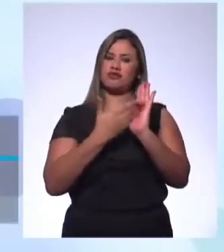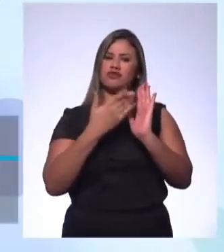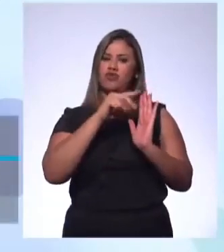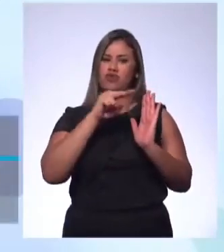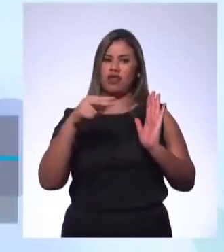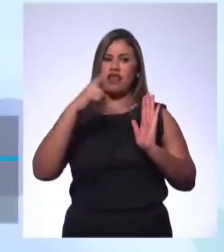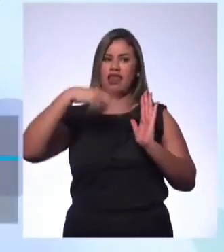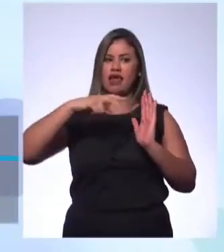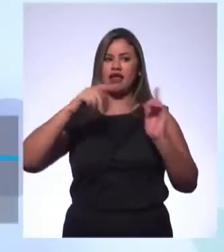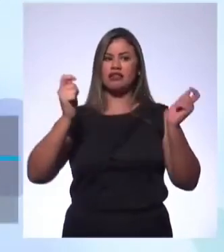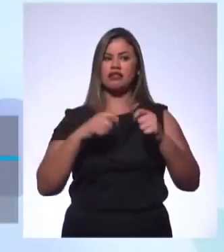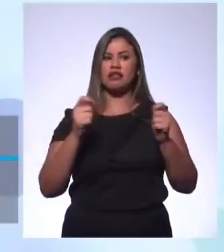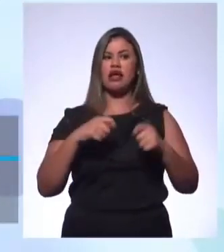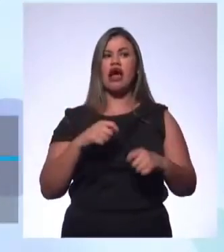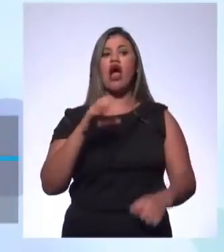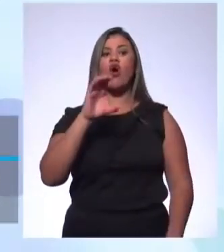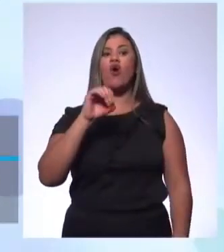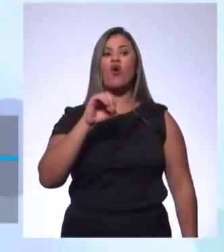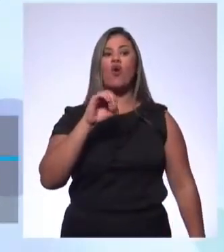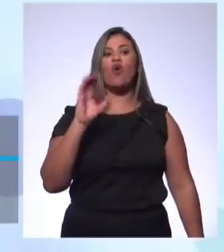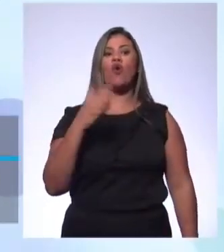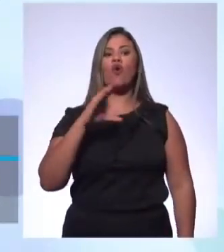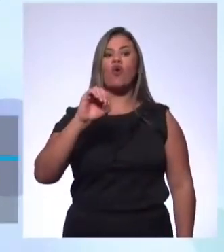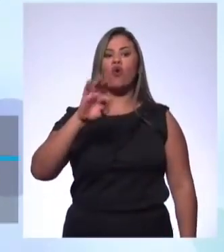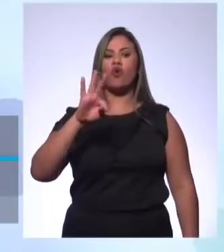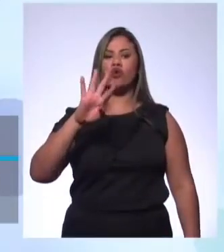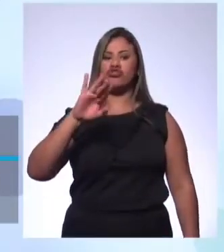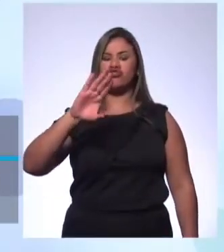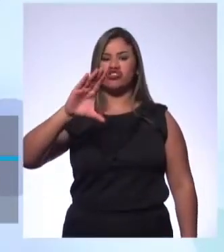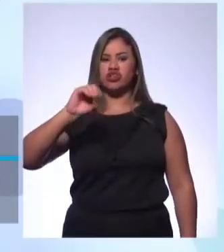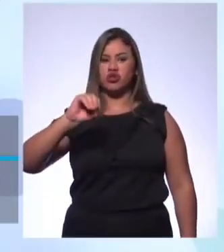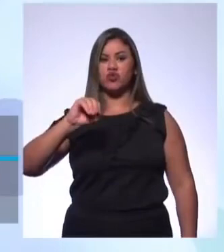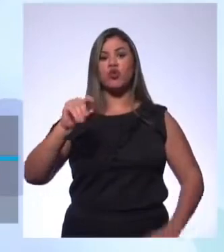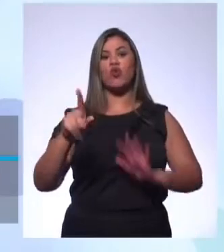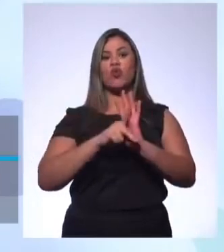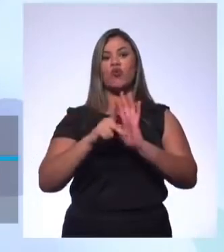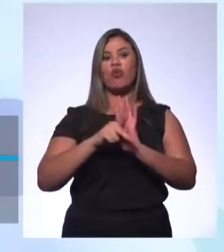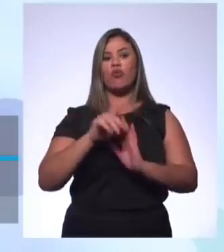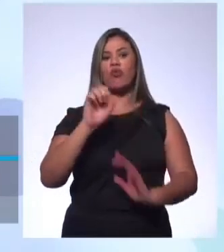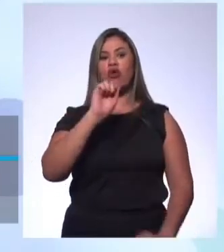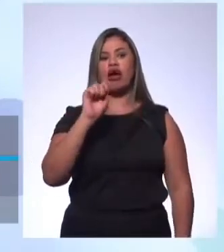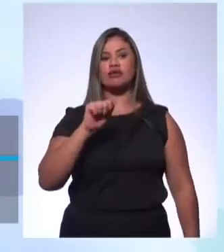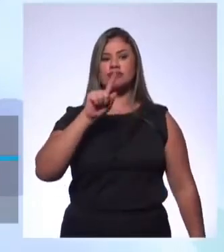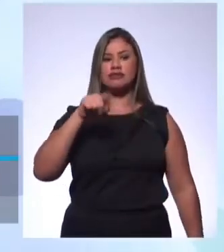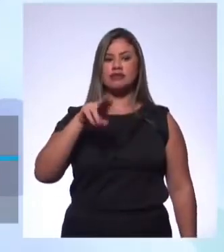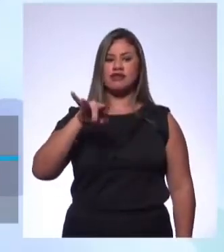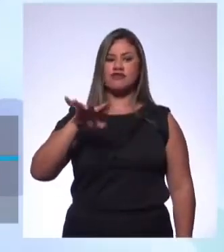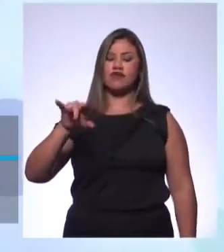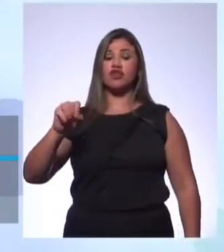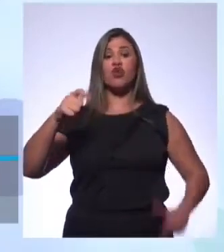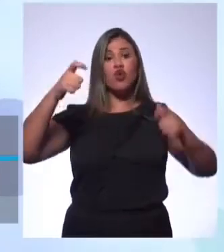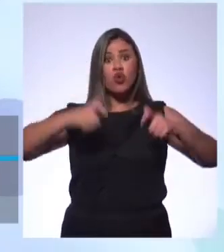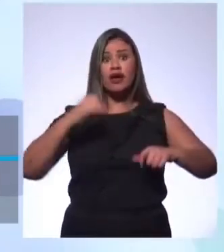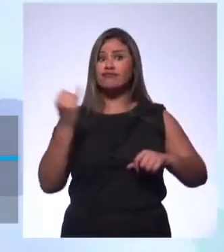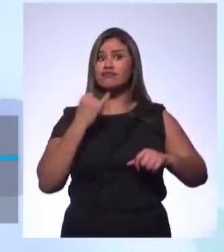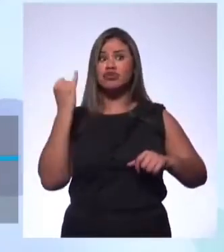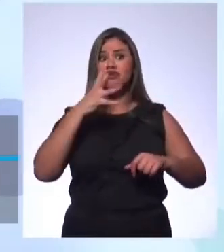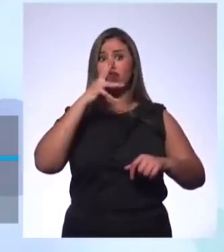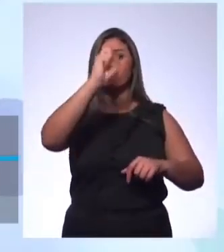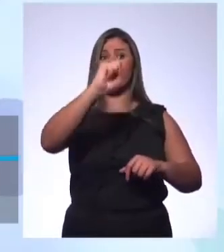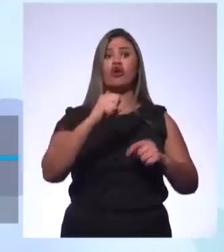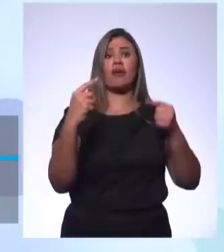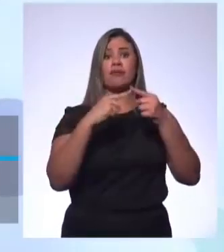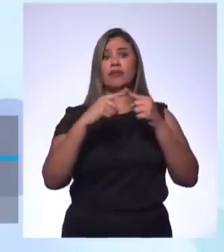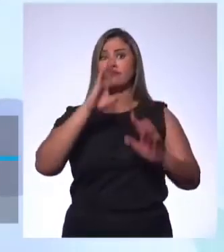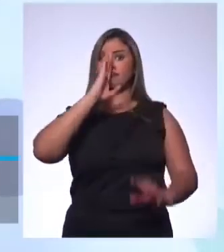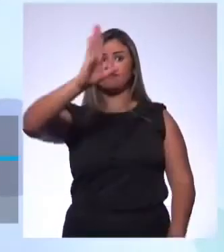podem ler, é um livro chamado O Cortiço, do Aloysio Azevedo. No livro O Cortiço, o espaço é tão importante, tão importante, tão importante, que ele acaba por